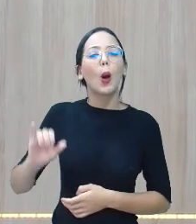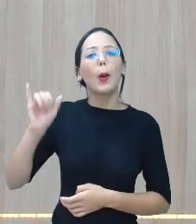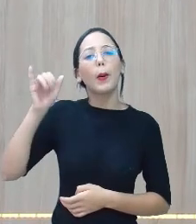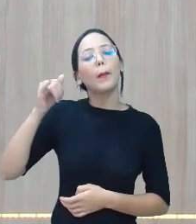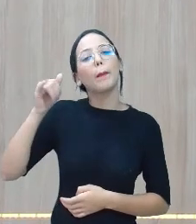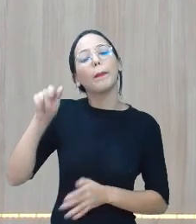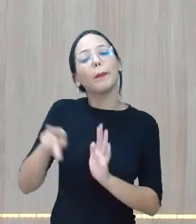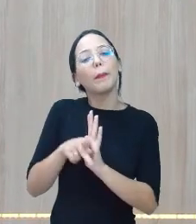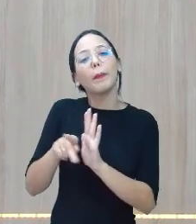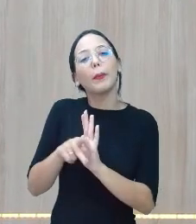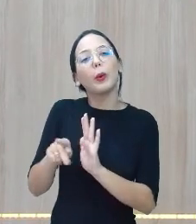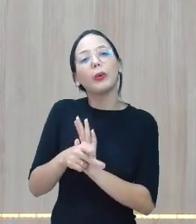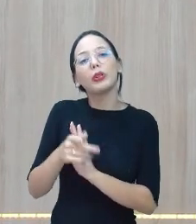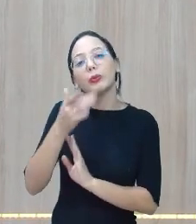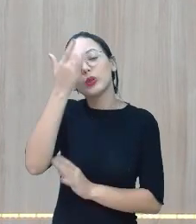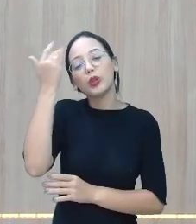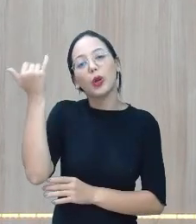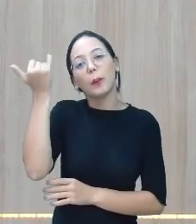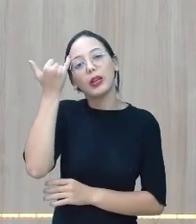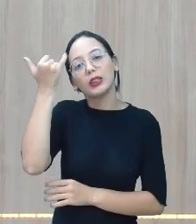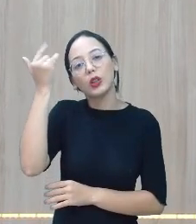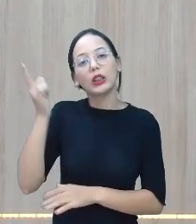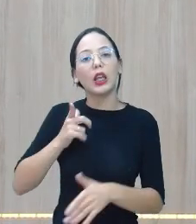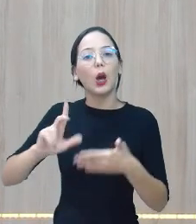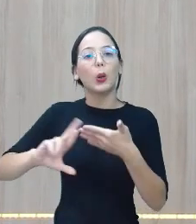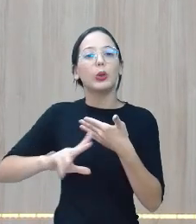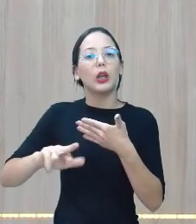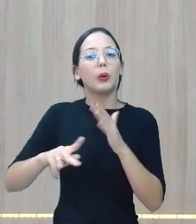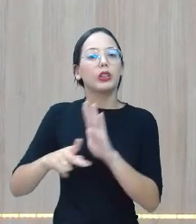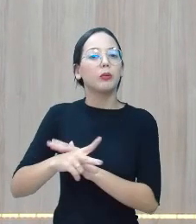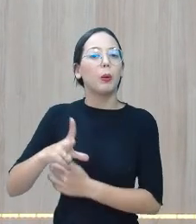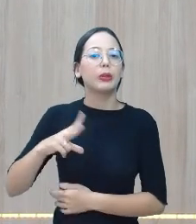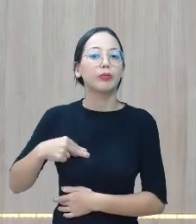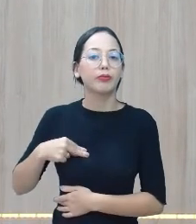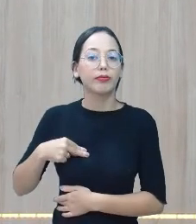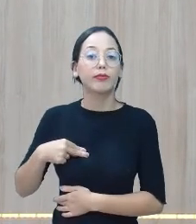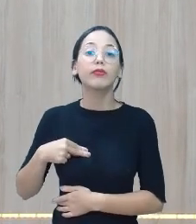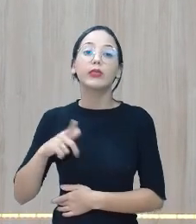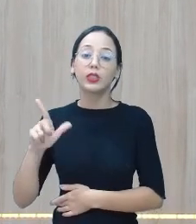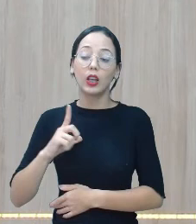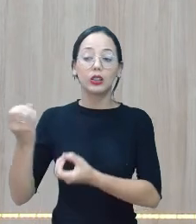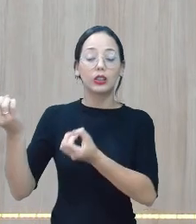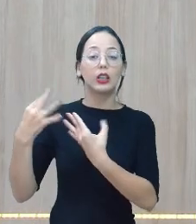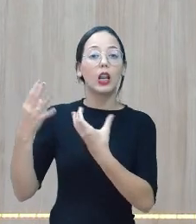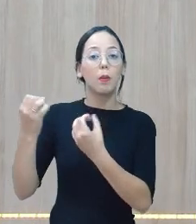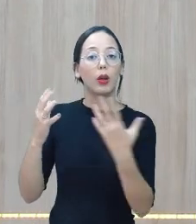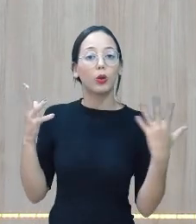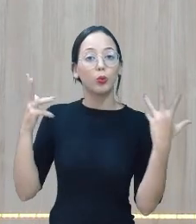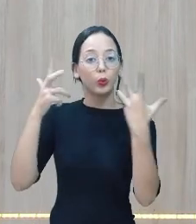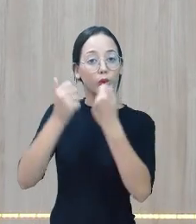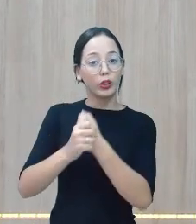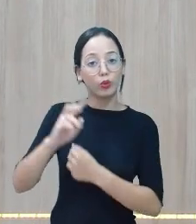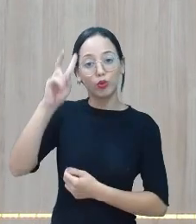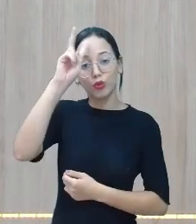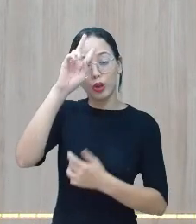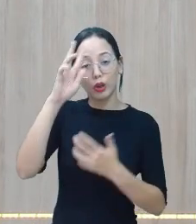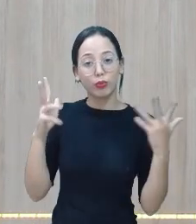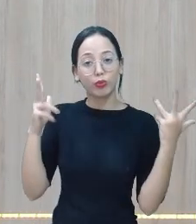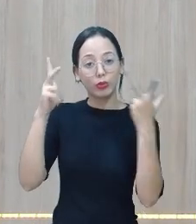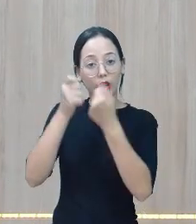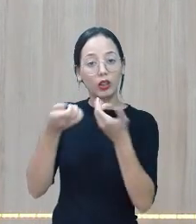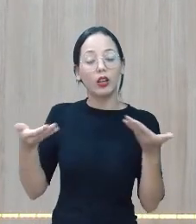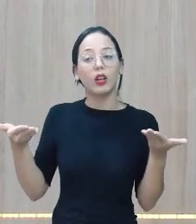que merecem. E aí traz uma lição para a gente, não é? Essa fábula, ela é linda. E aí deixo